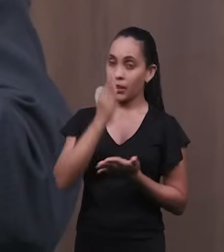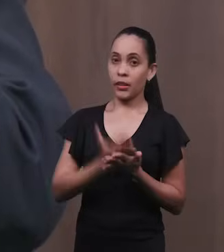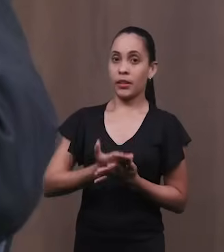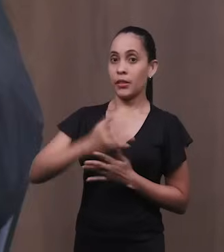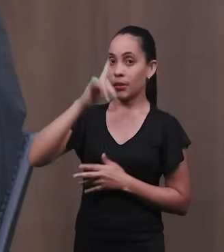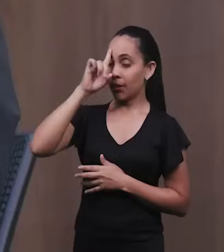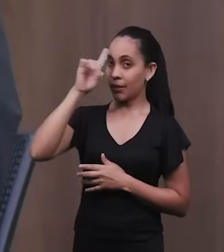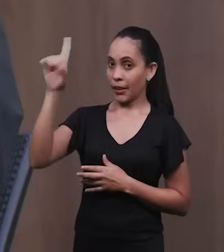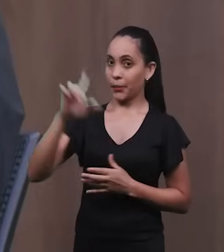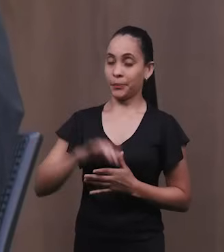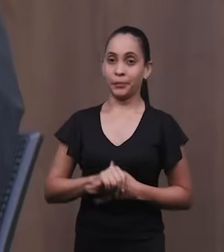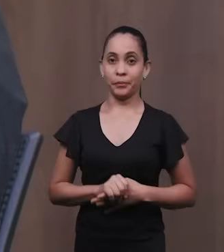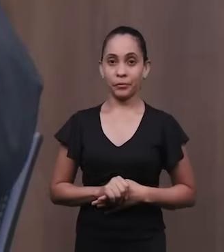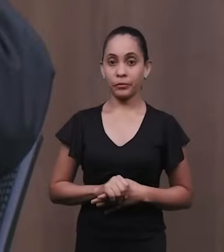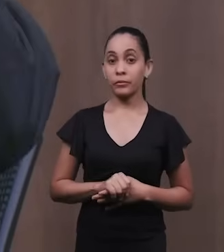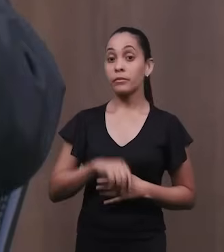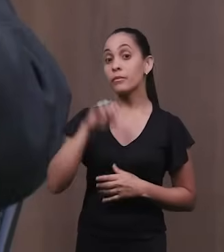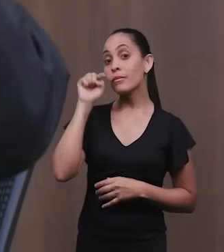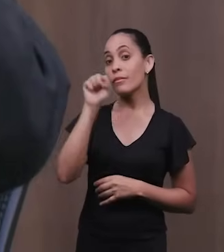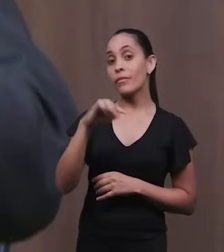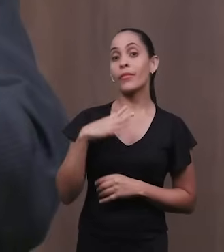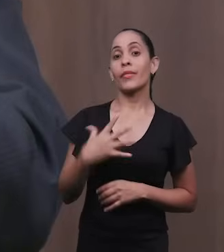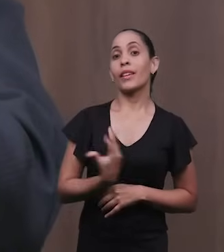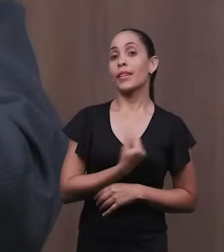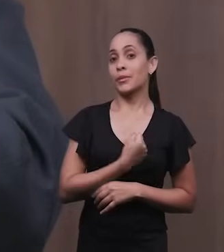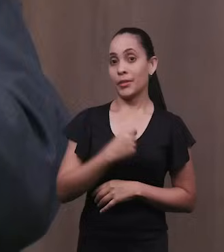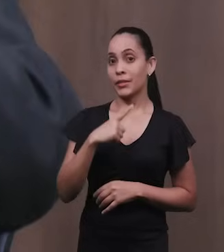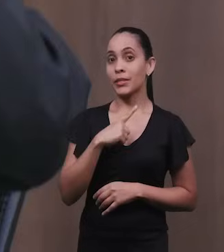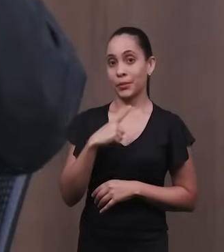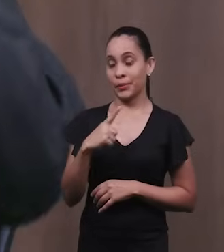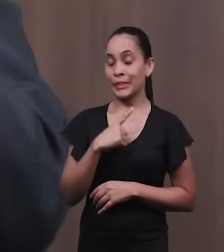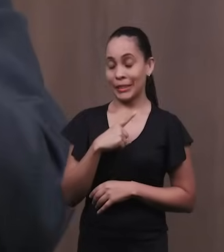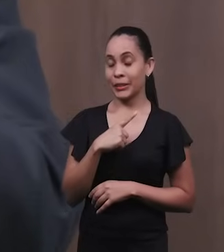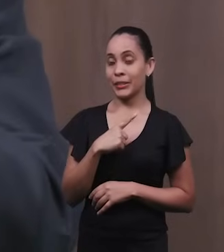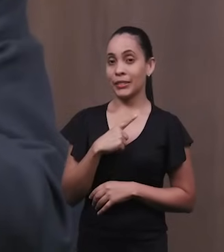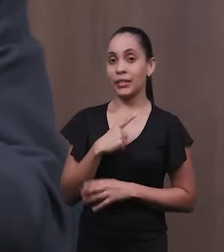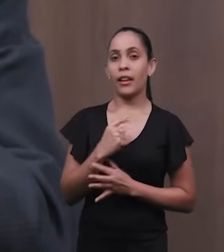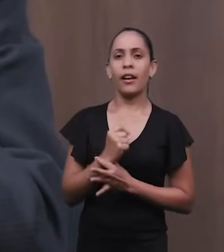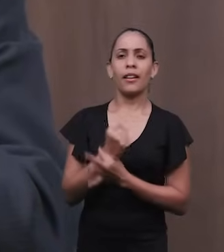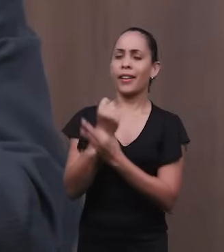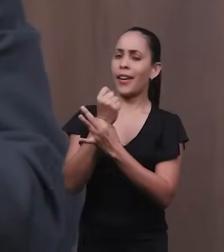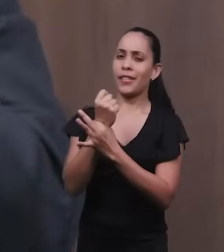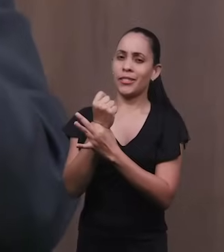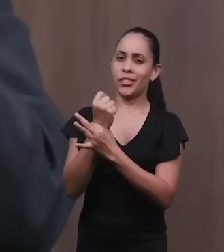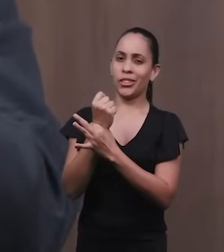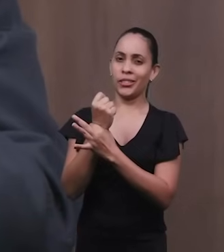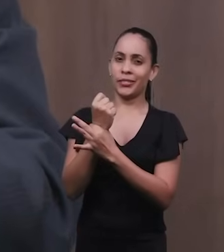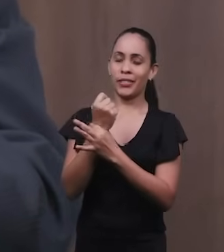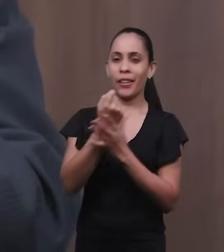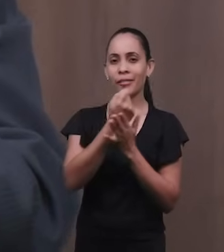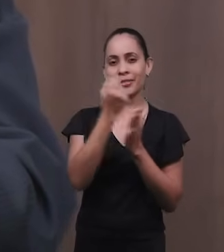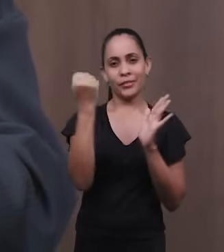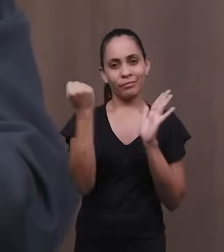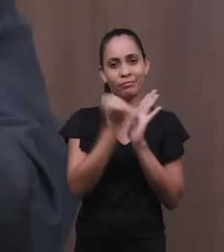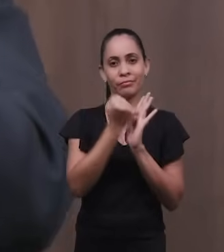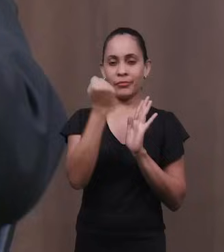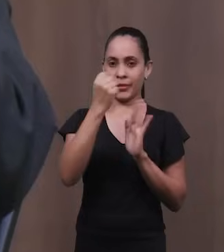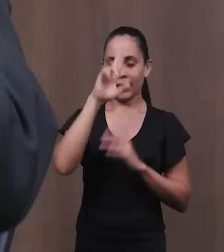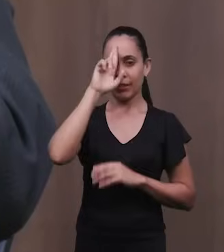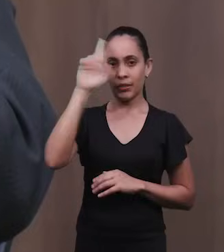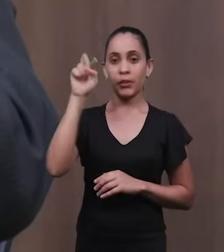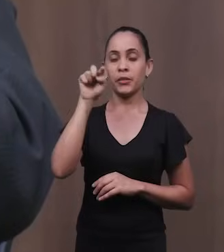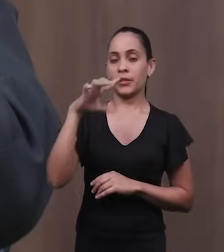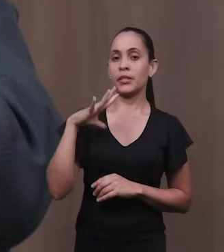Senhor. E diz aqui, serás salvo. Então é uma Aleluia. garantia do Senhor, Aleluia. é uma assinatura do